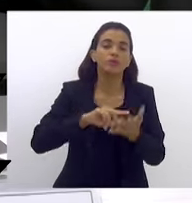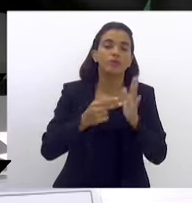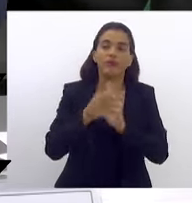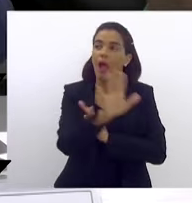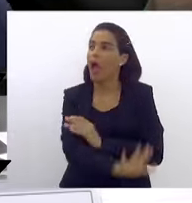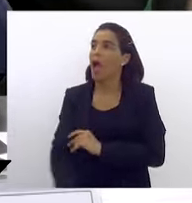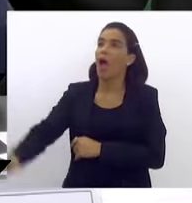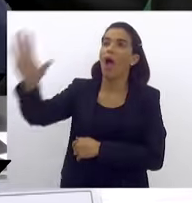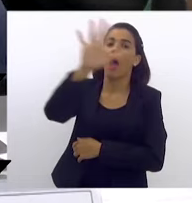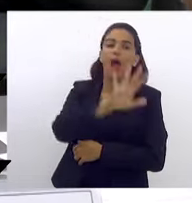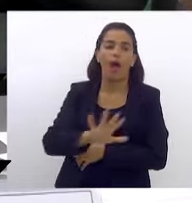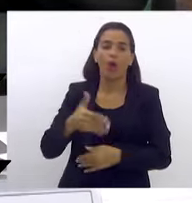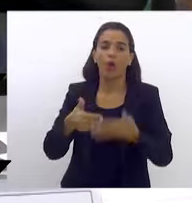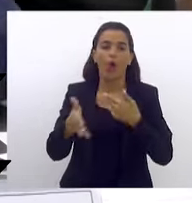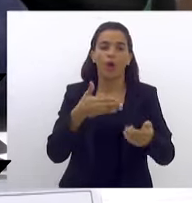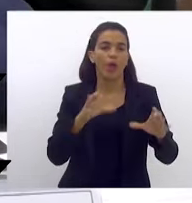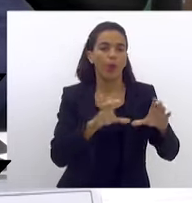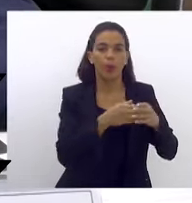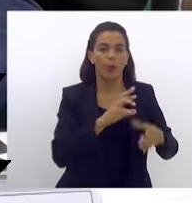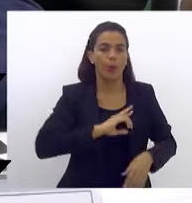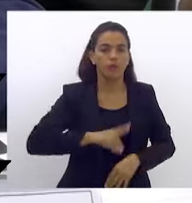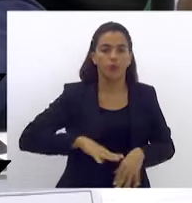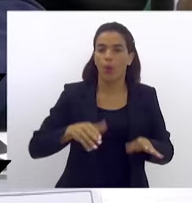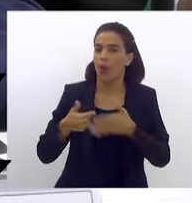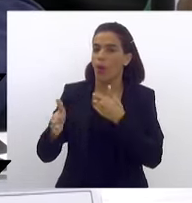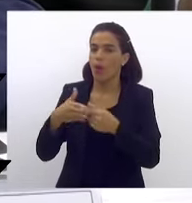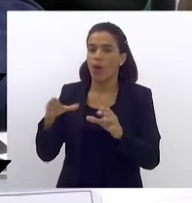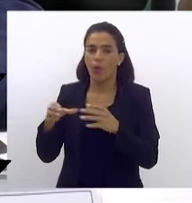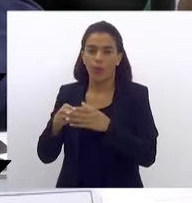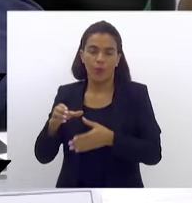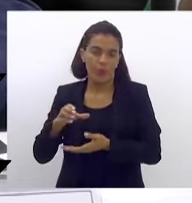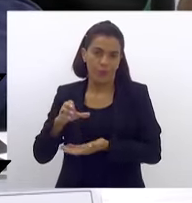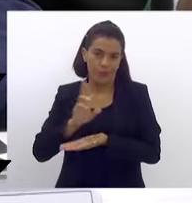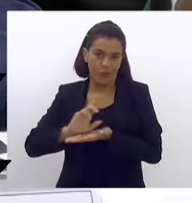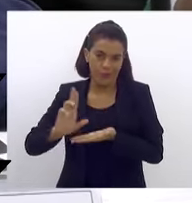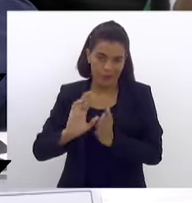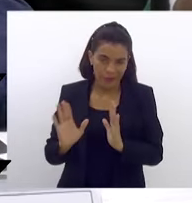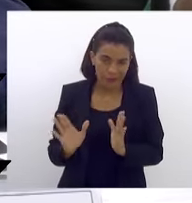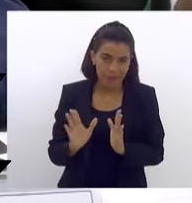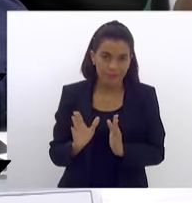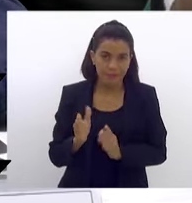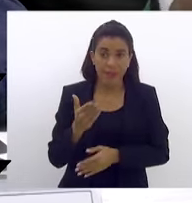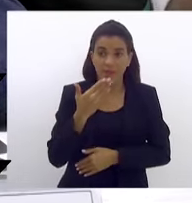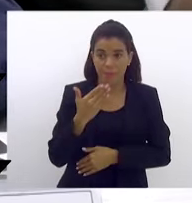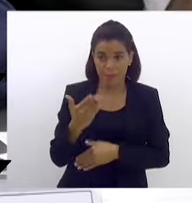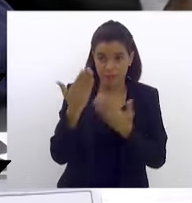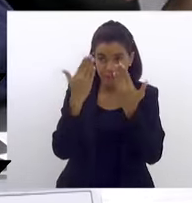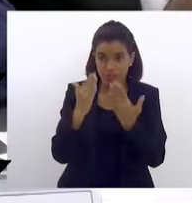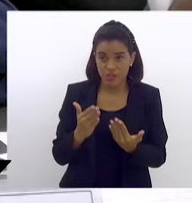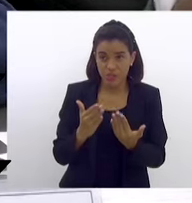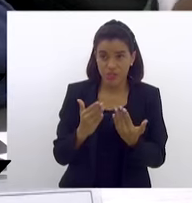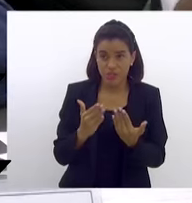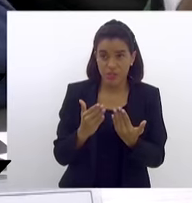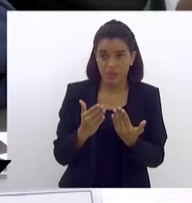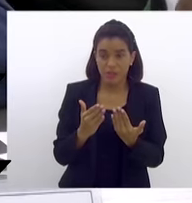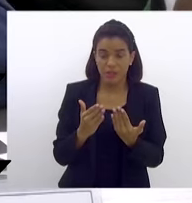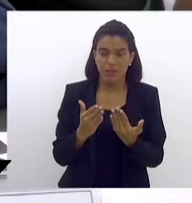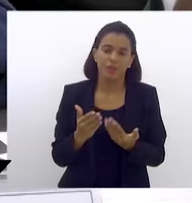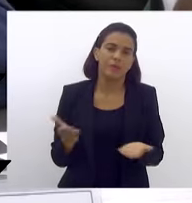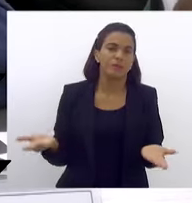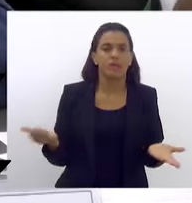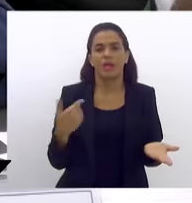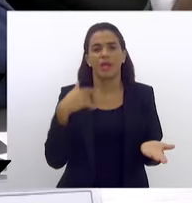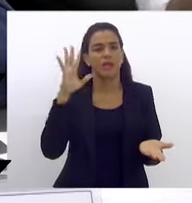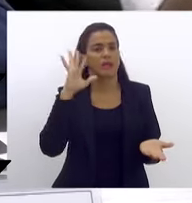universidades ou grupos religiosos então vossa excelência pé de vista Ô que quem vai tem que